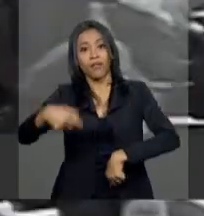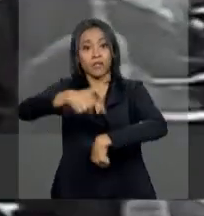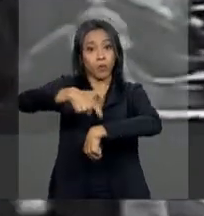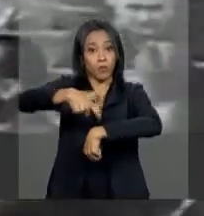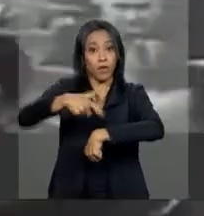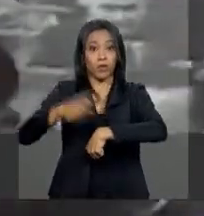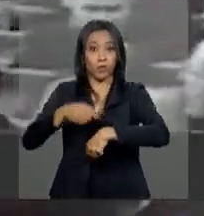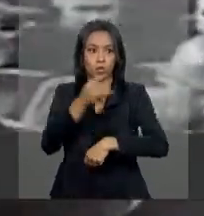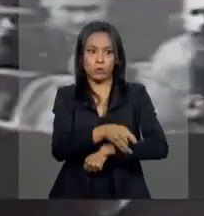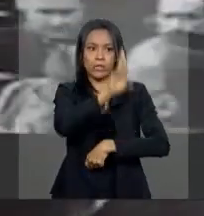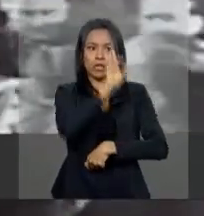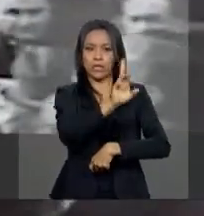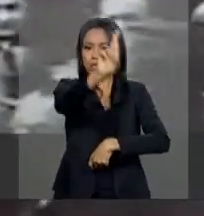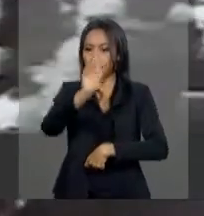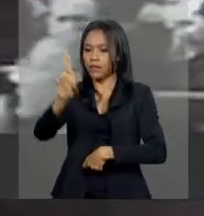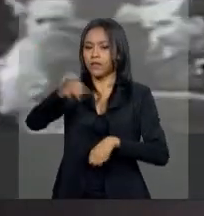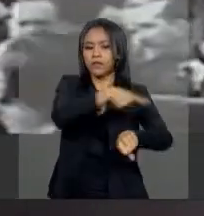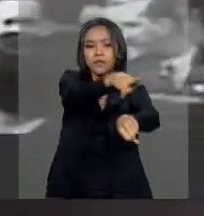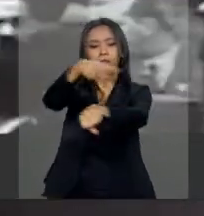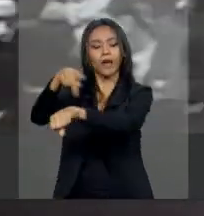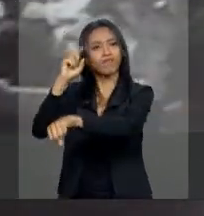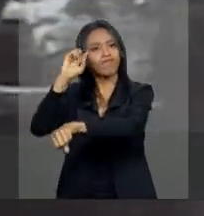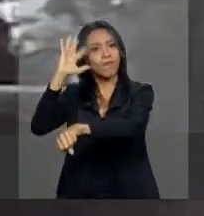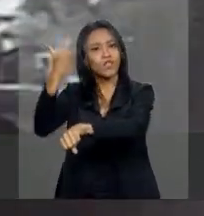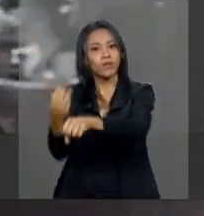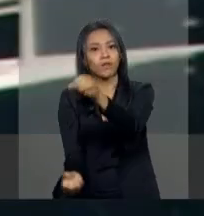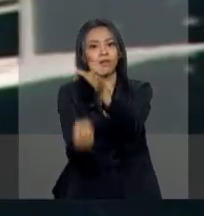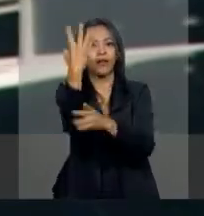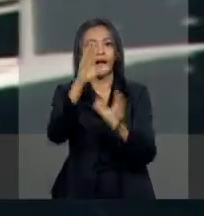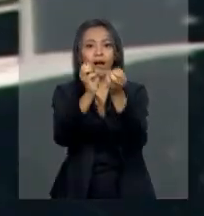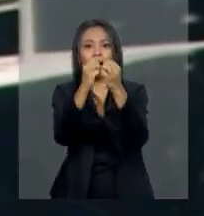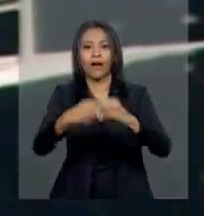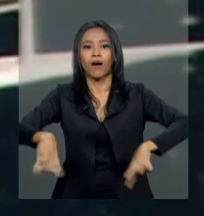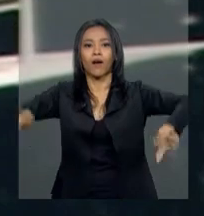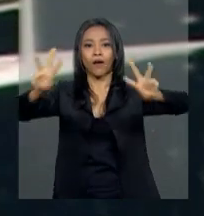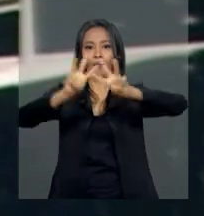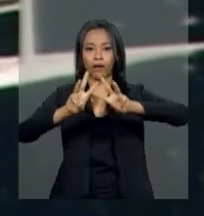os líderes decidiram criar as Nações Unidas.